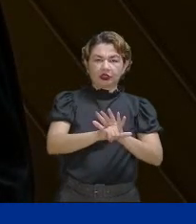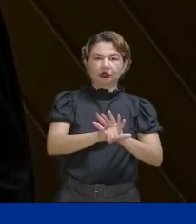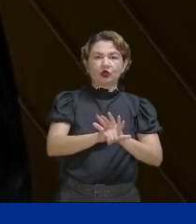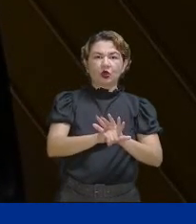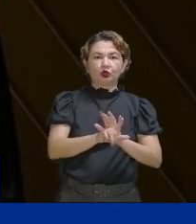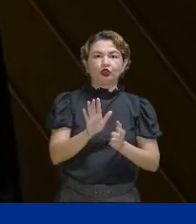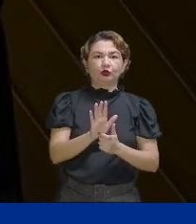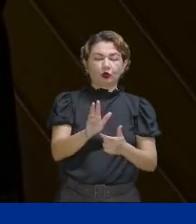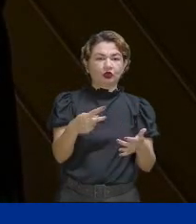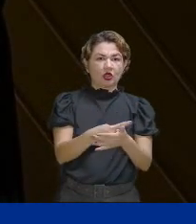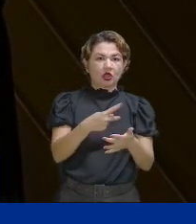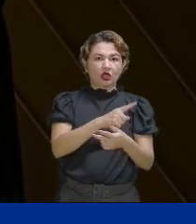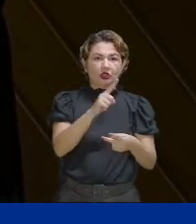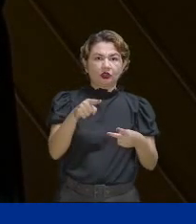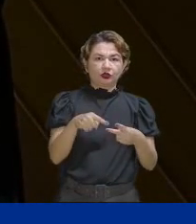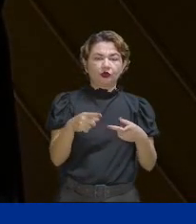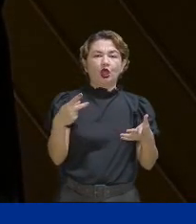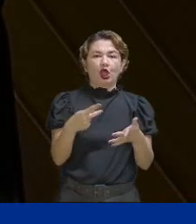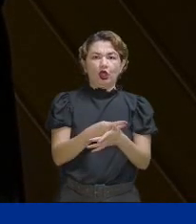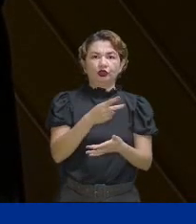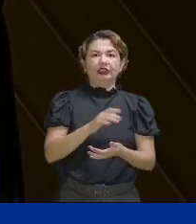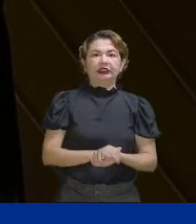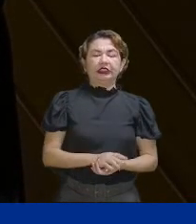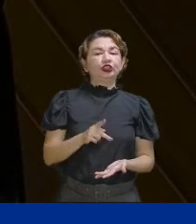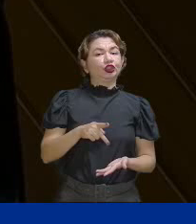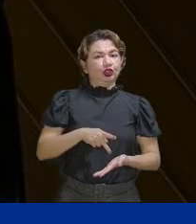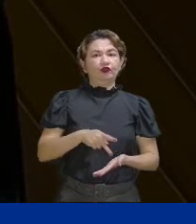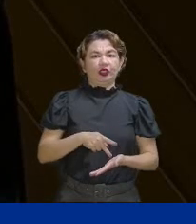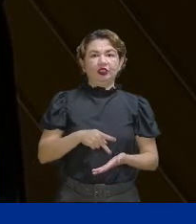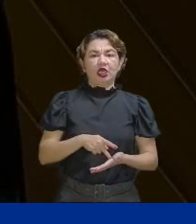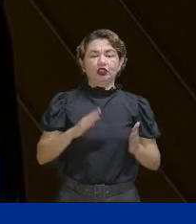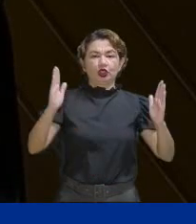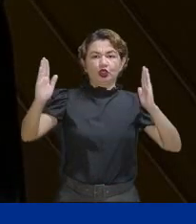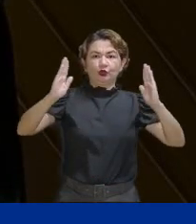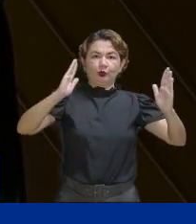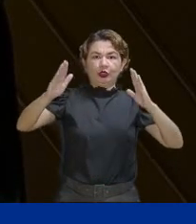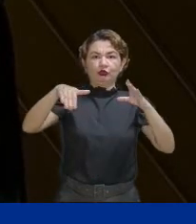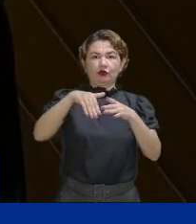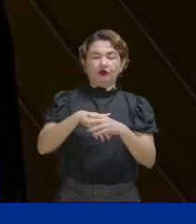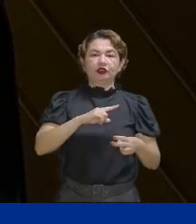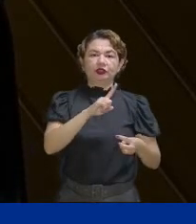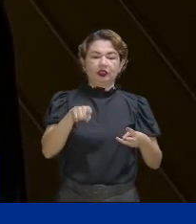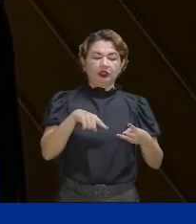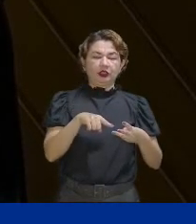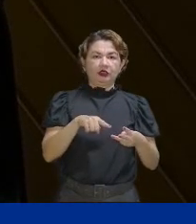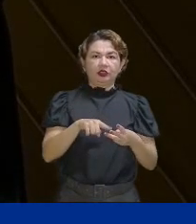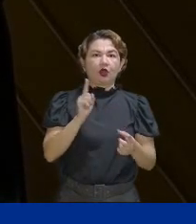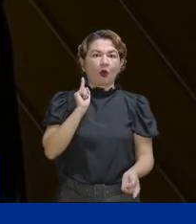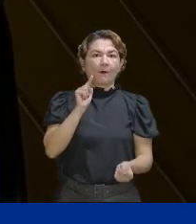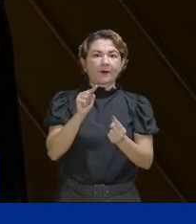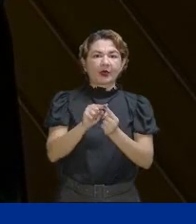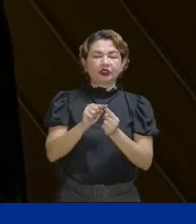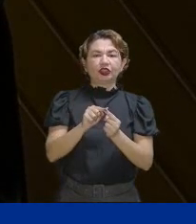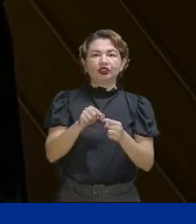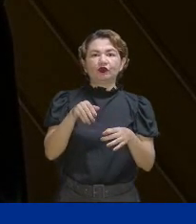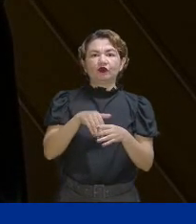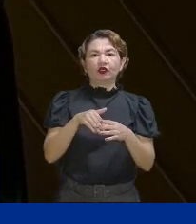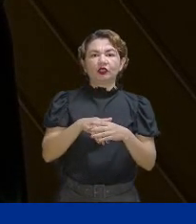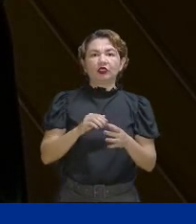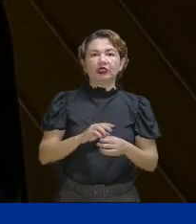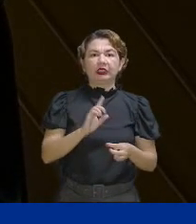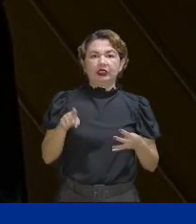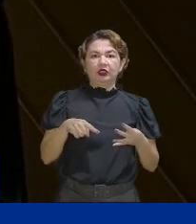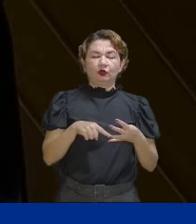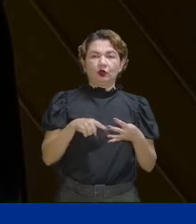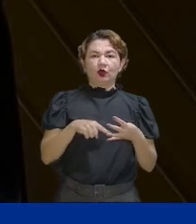9.504/97. Segundo, ocorrência do fato no período eleitoral. Terceiro, finalidade eleitoral da conduta.